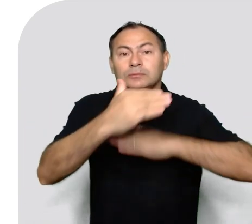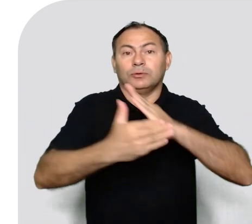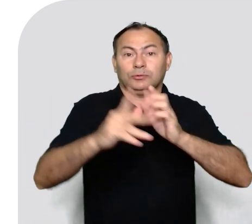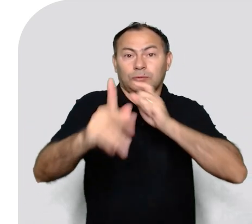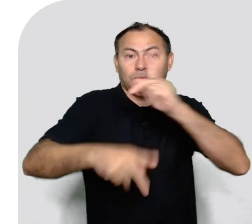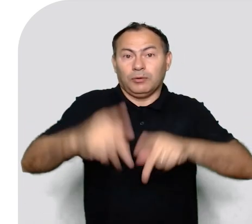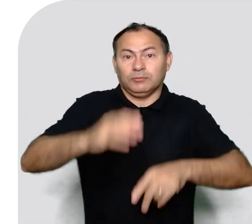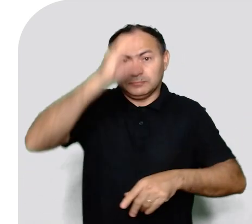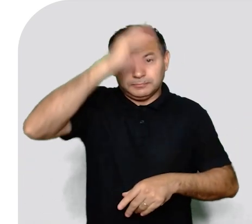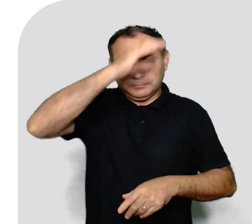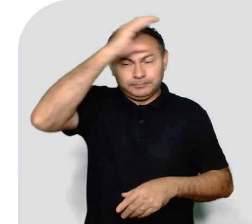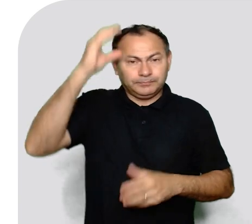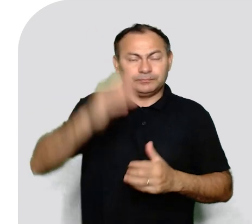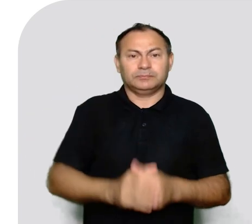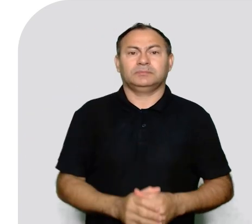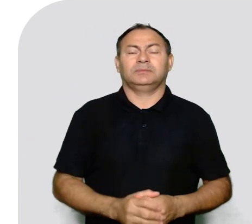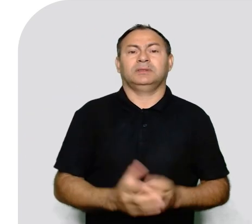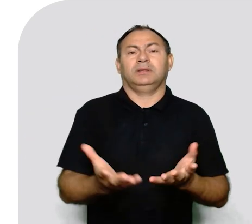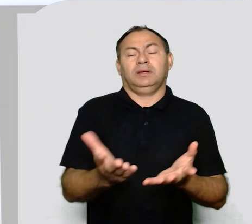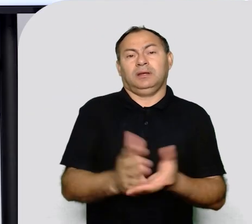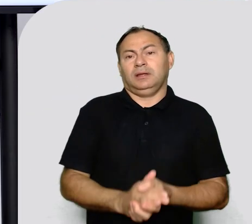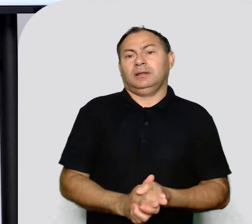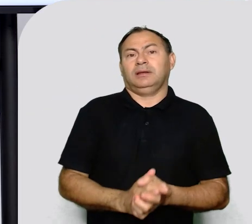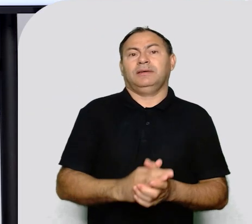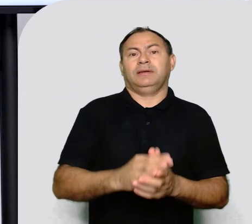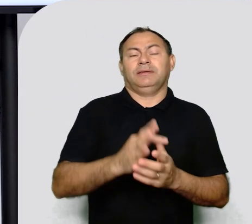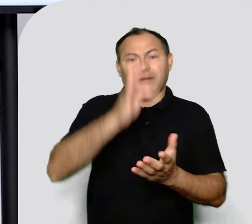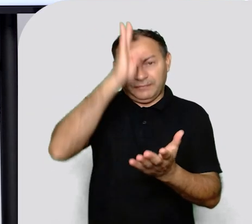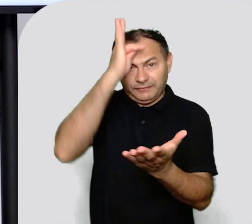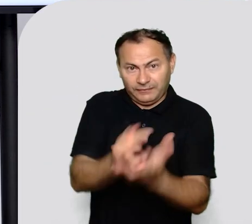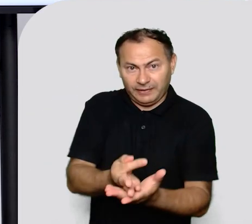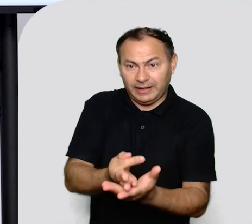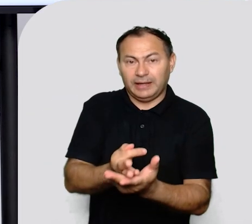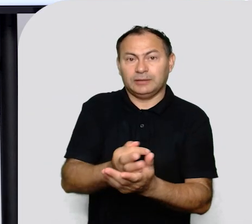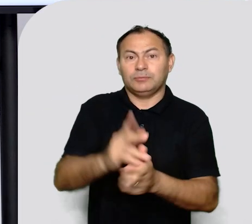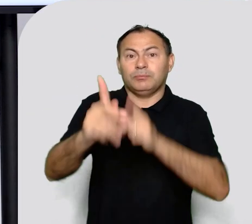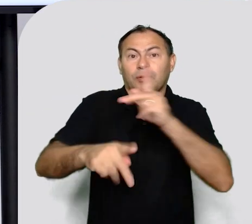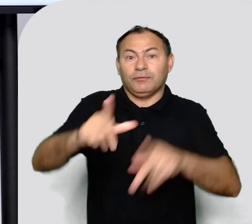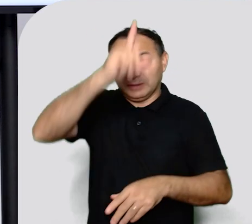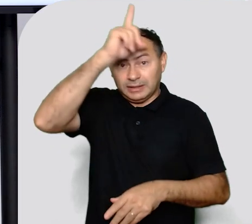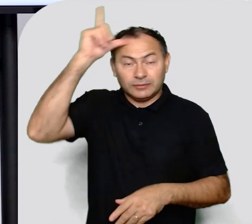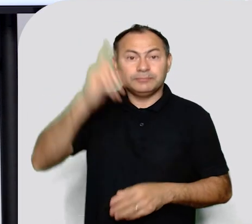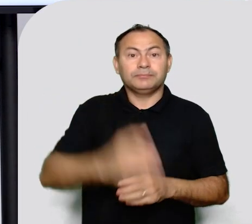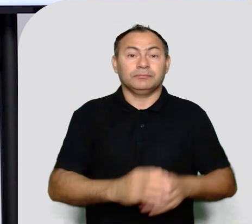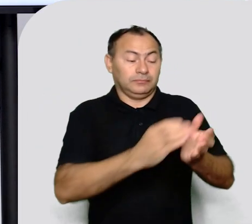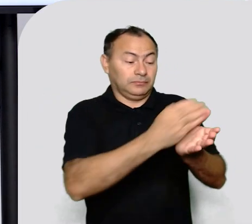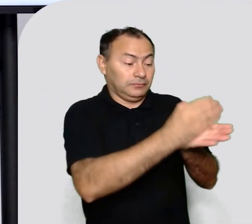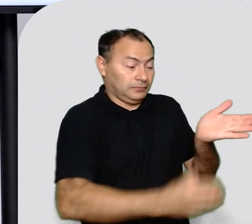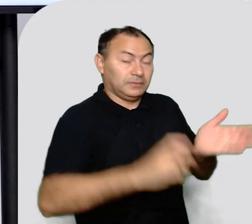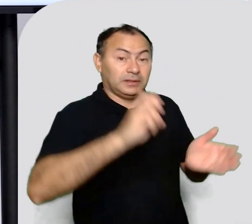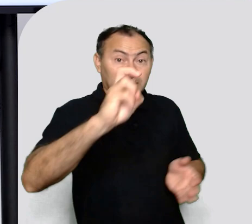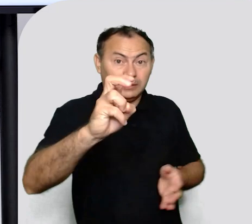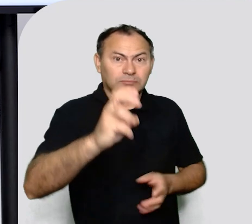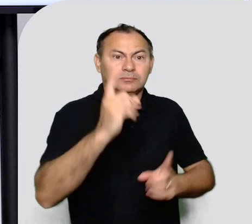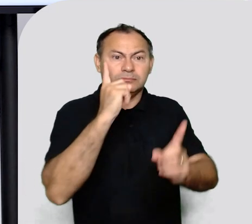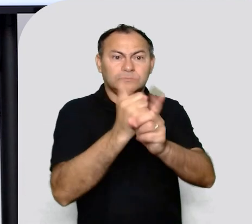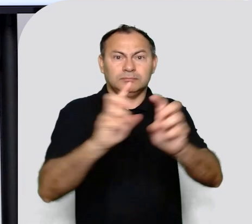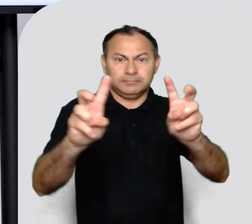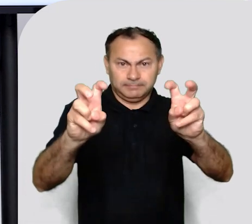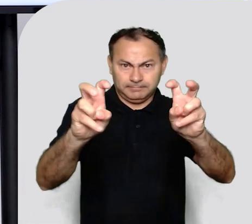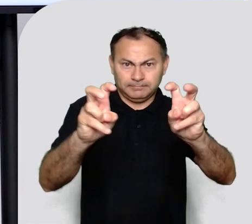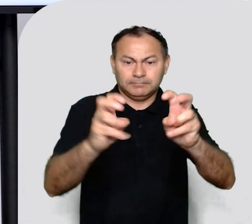cristão, na Christi Fidelis Laici. No capítulo 5, nós encontramos como tema